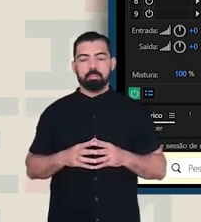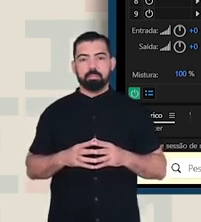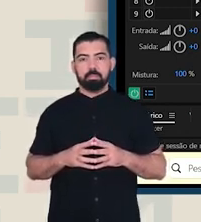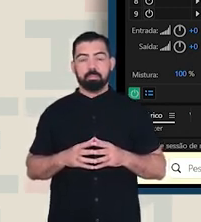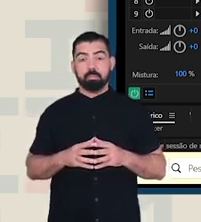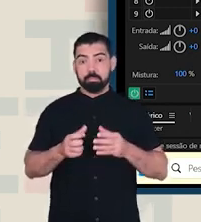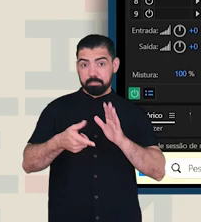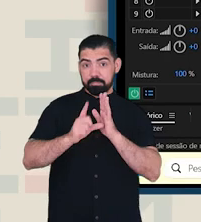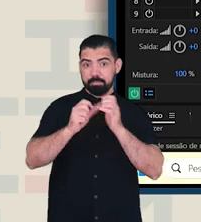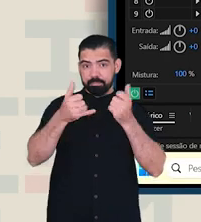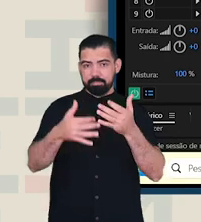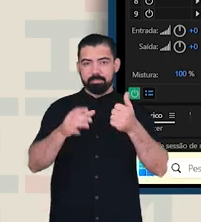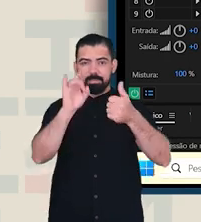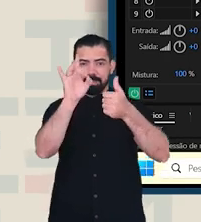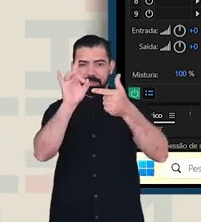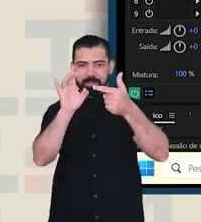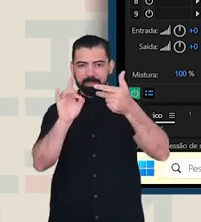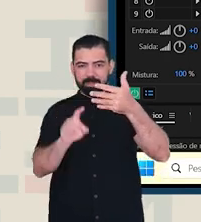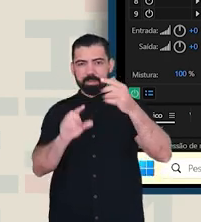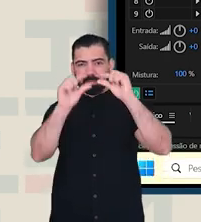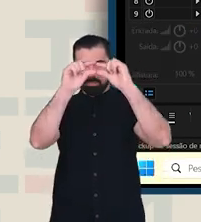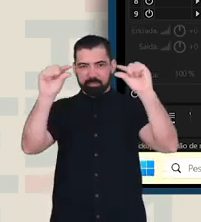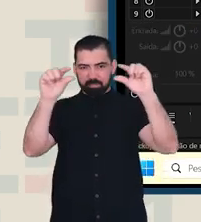Cada uma de essas